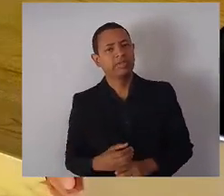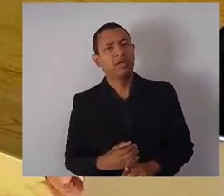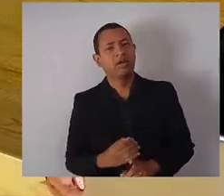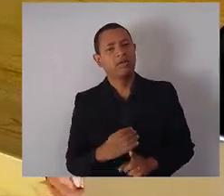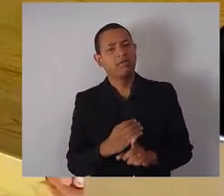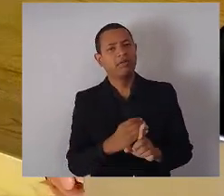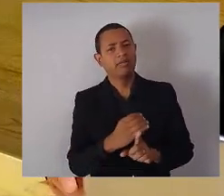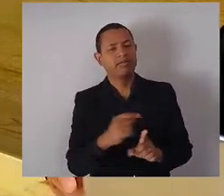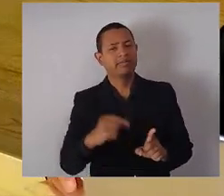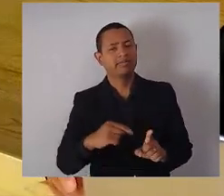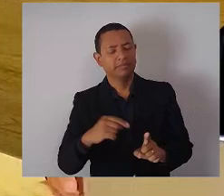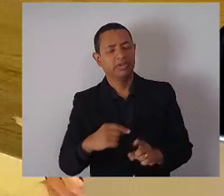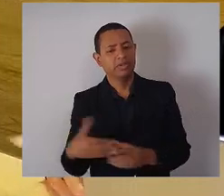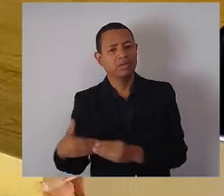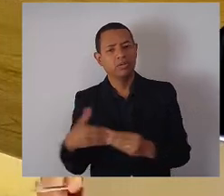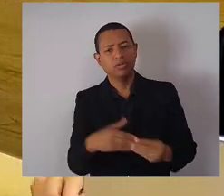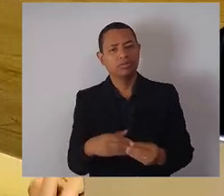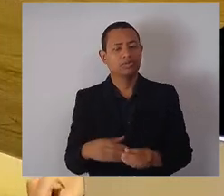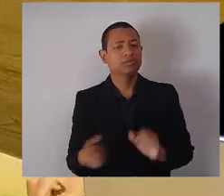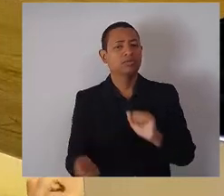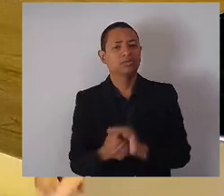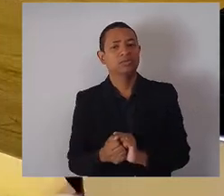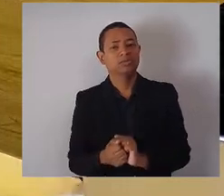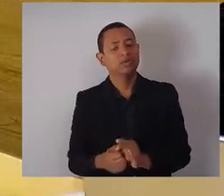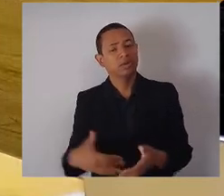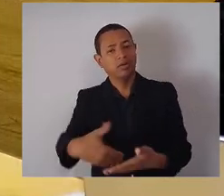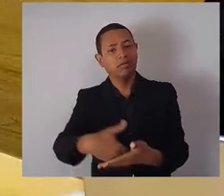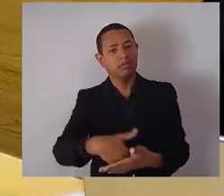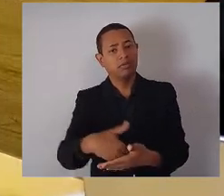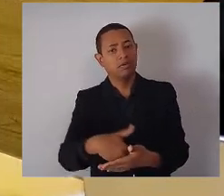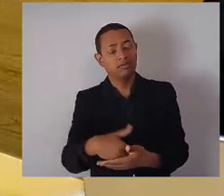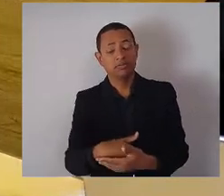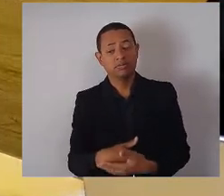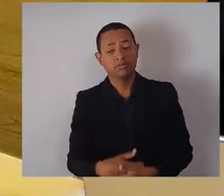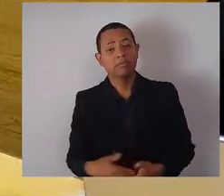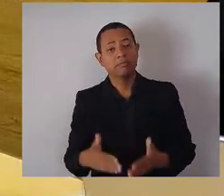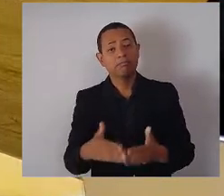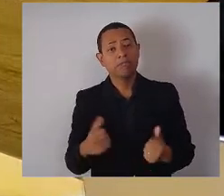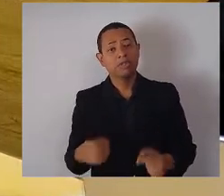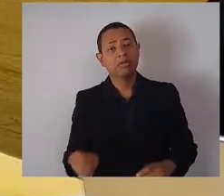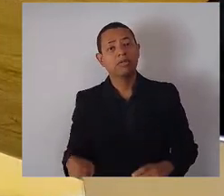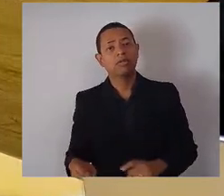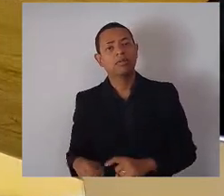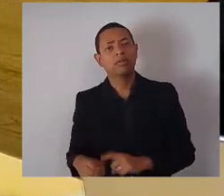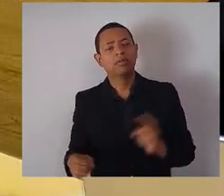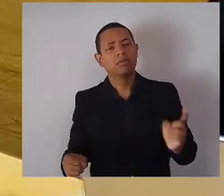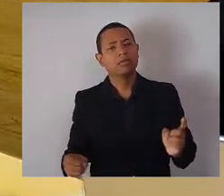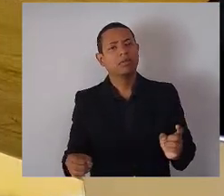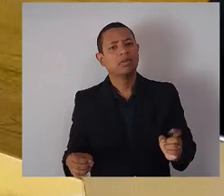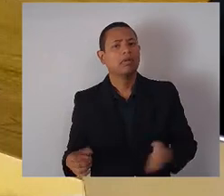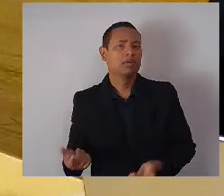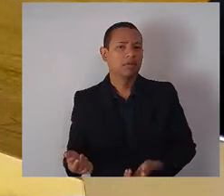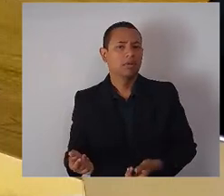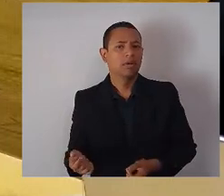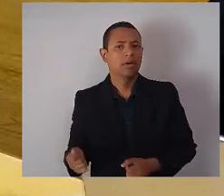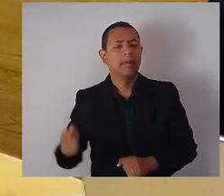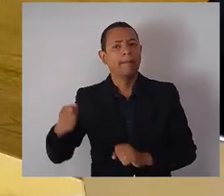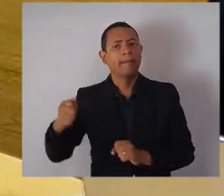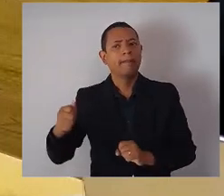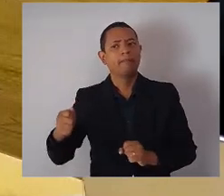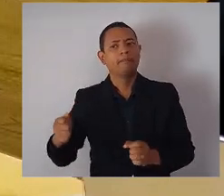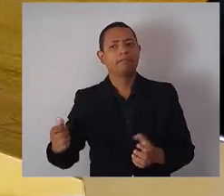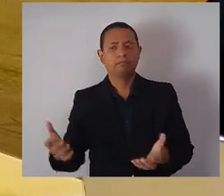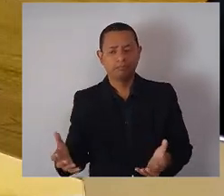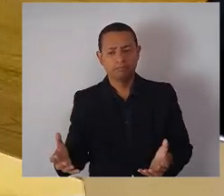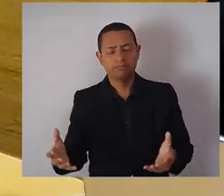voto, que o pedido de desfiliação se deu um pouco mais de um mês depois da fusão